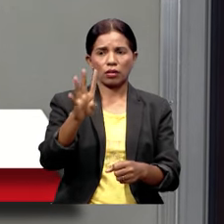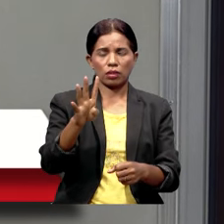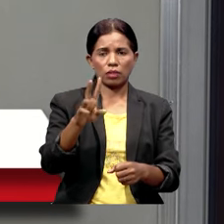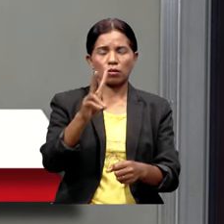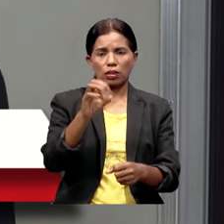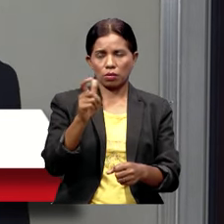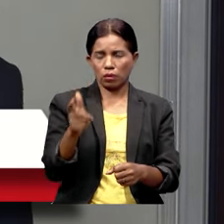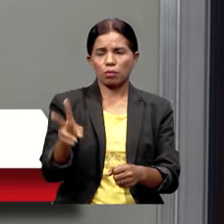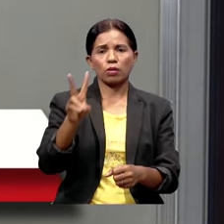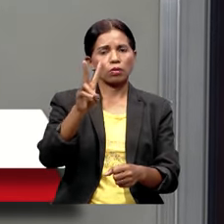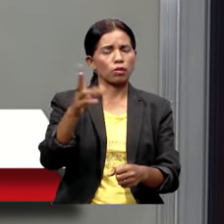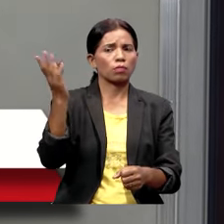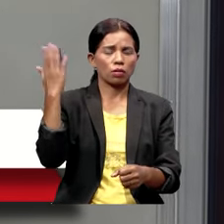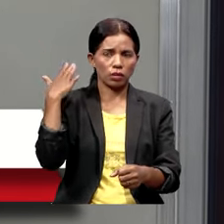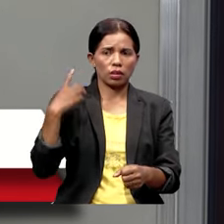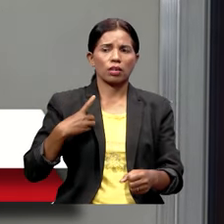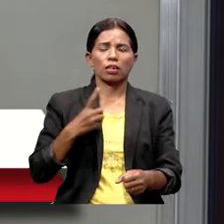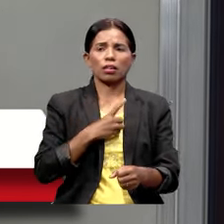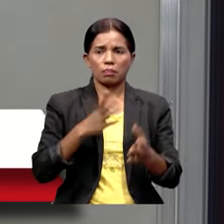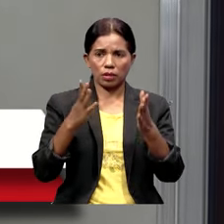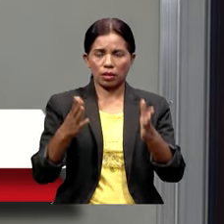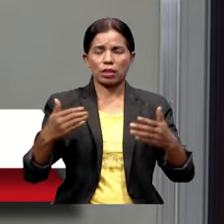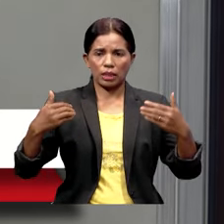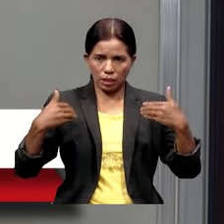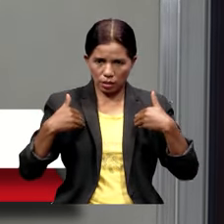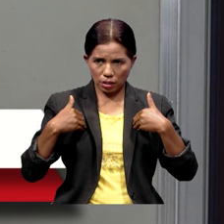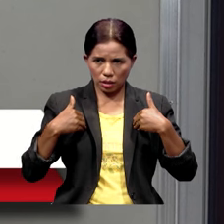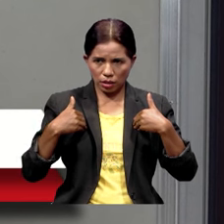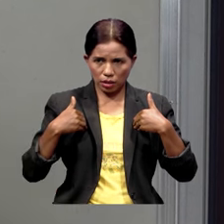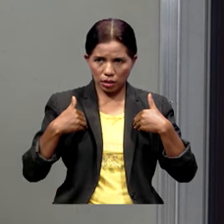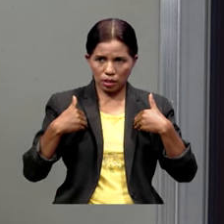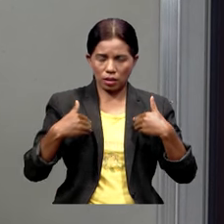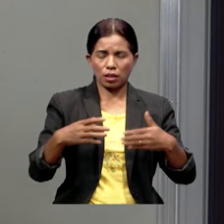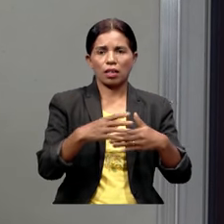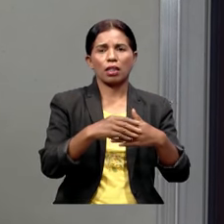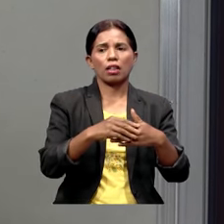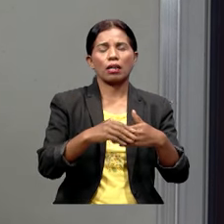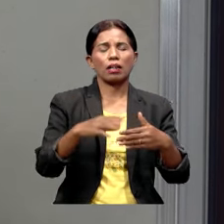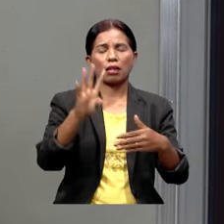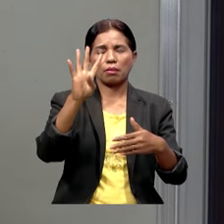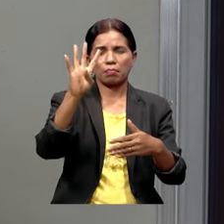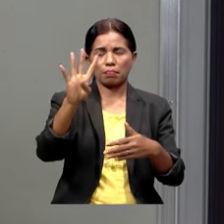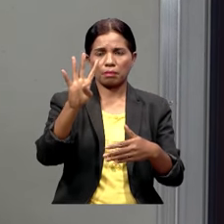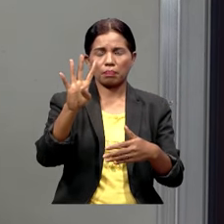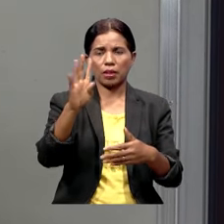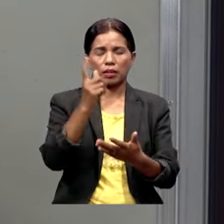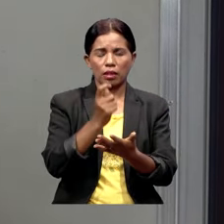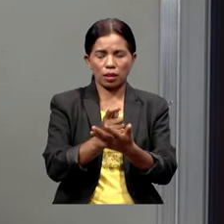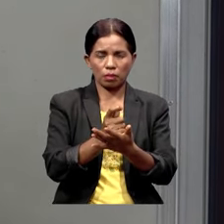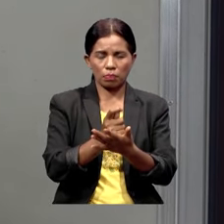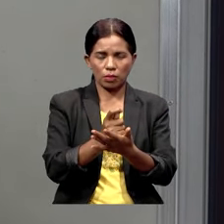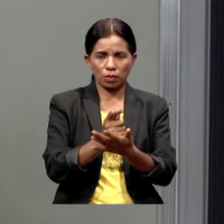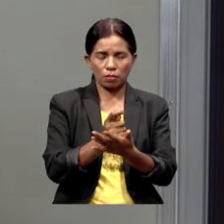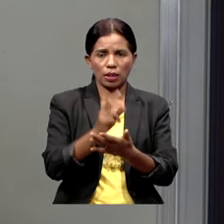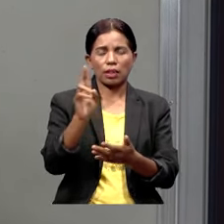2022 ba cotu, né deputado Sira ia $4,000 ba tina nida, que atu